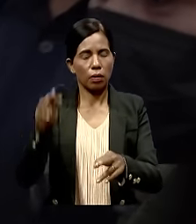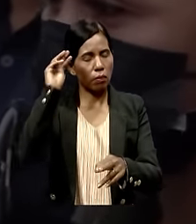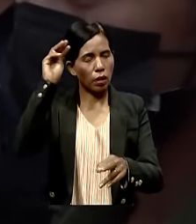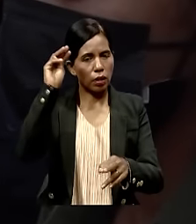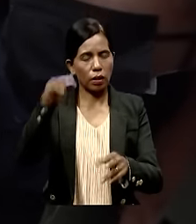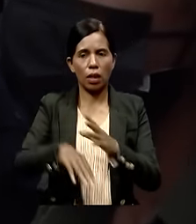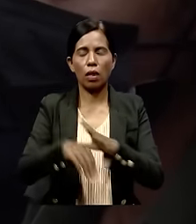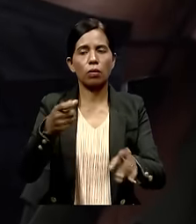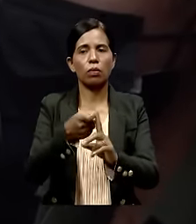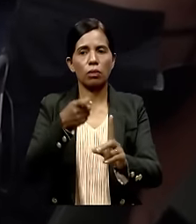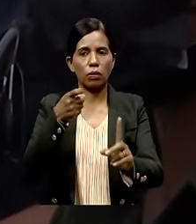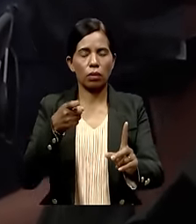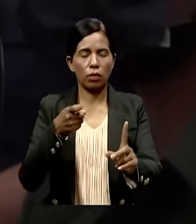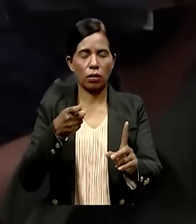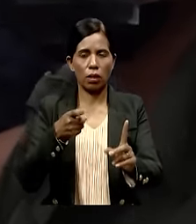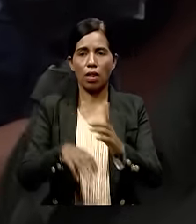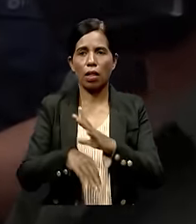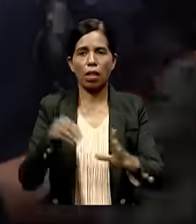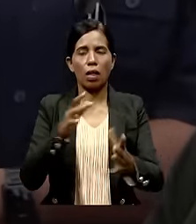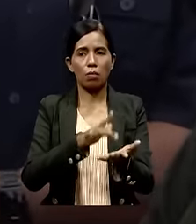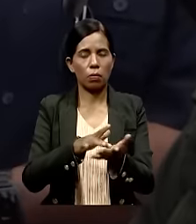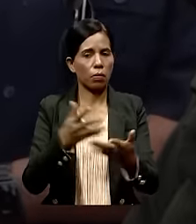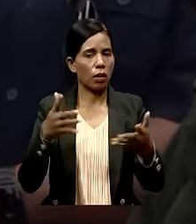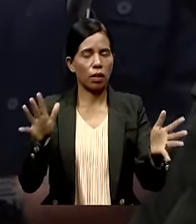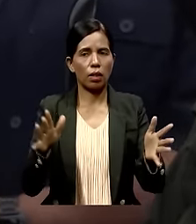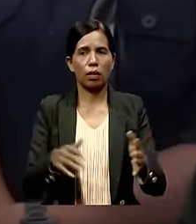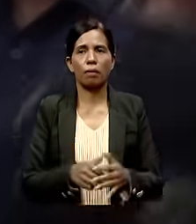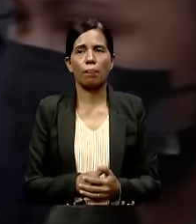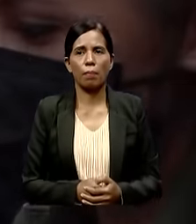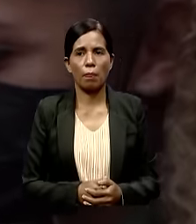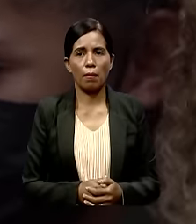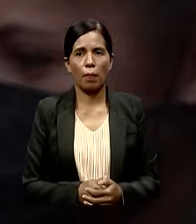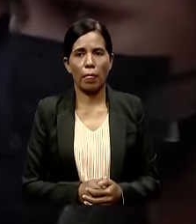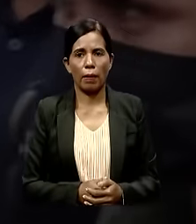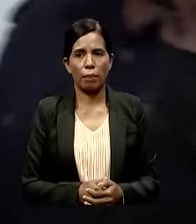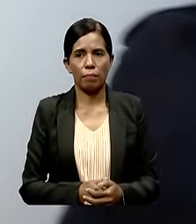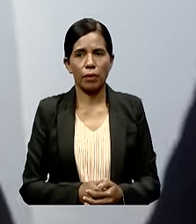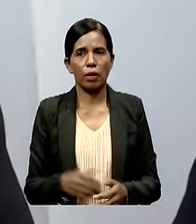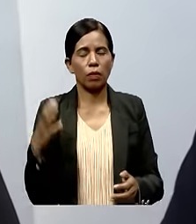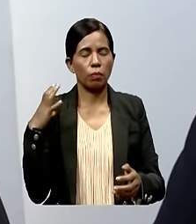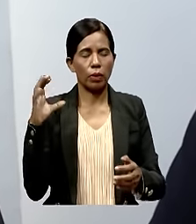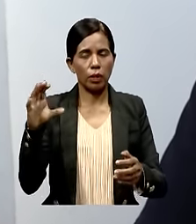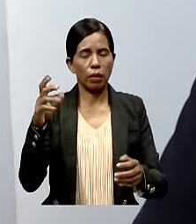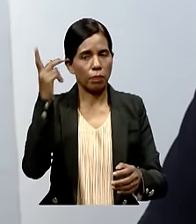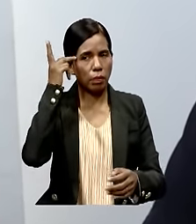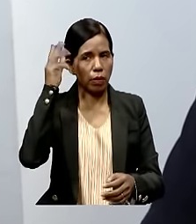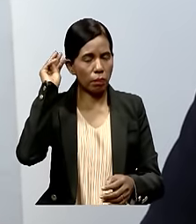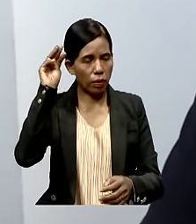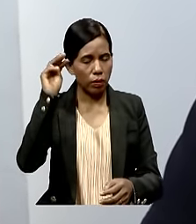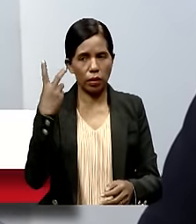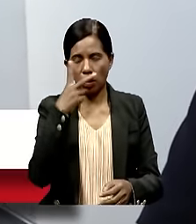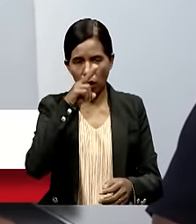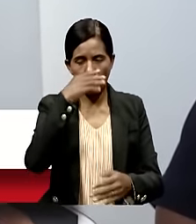sabe? Se em Moruca, nem a resolve. Repete, vale? Irene, competência primeiro-ministro, né? Itare